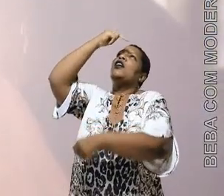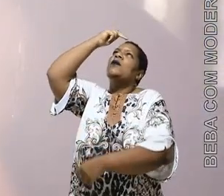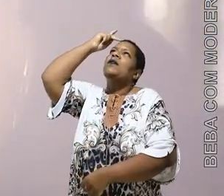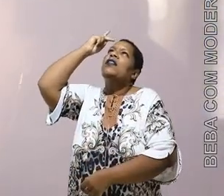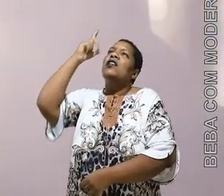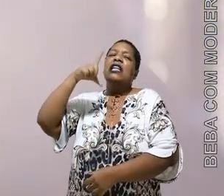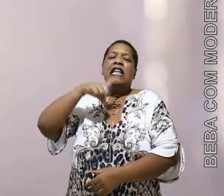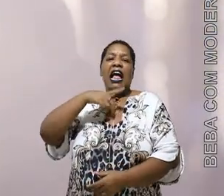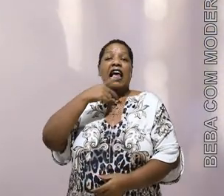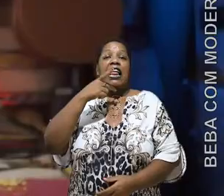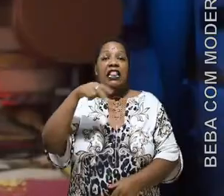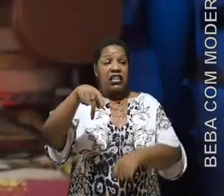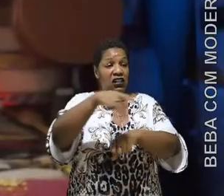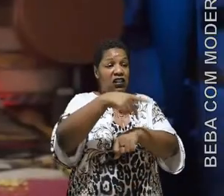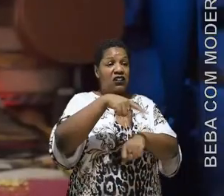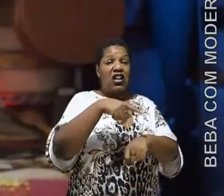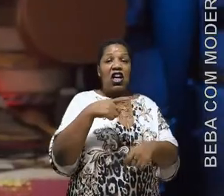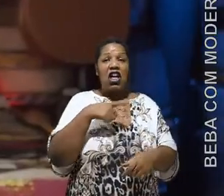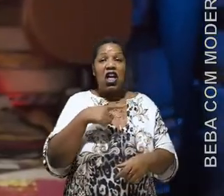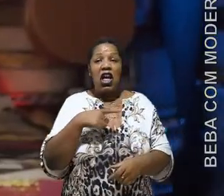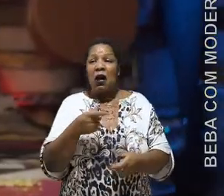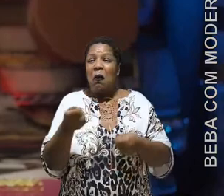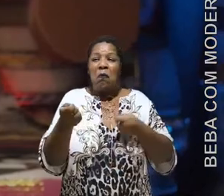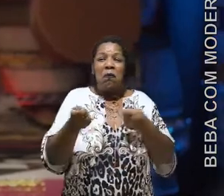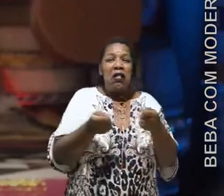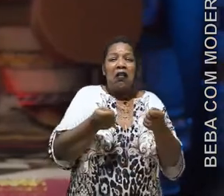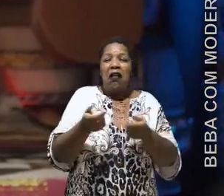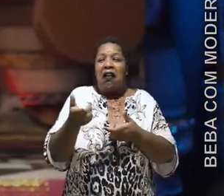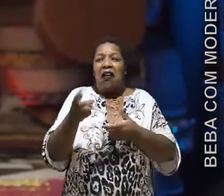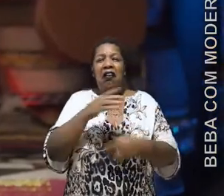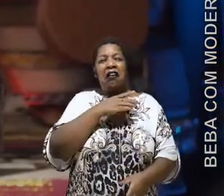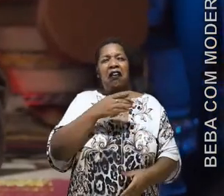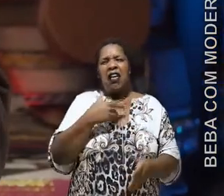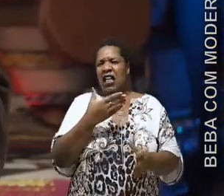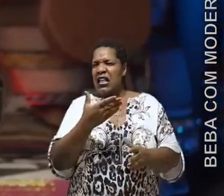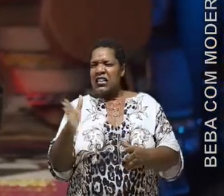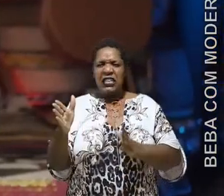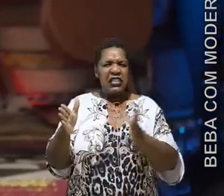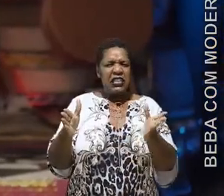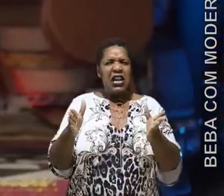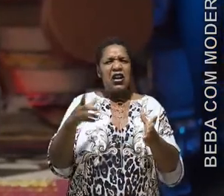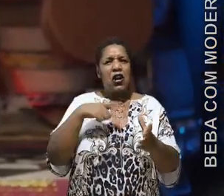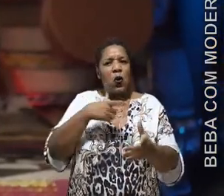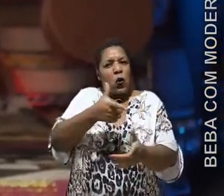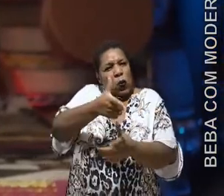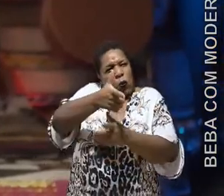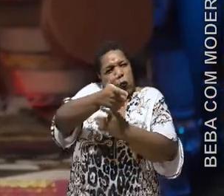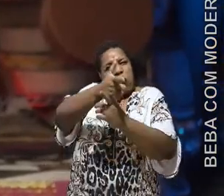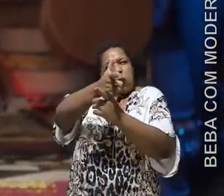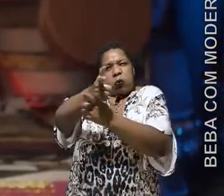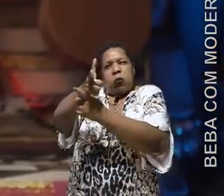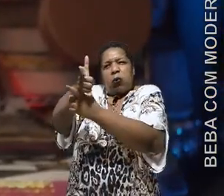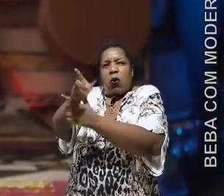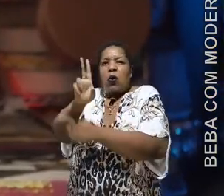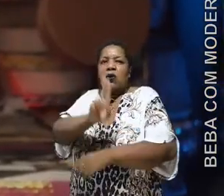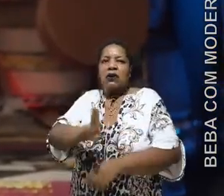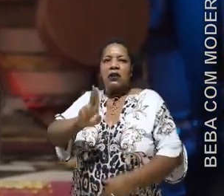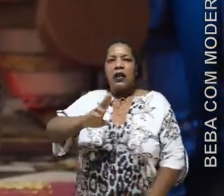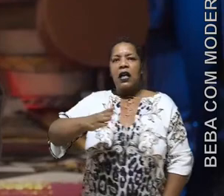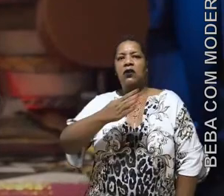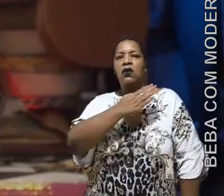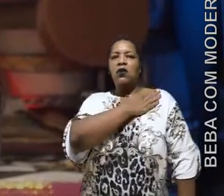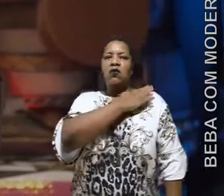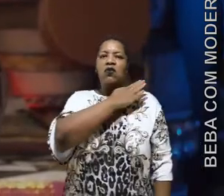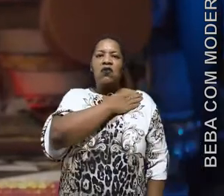absorvidas pelos carrascos de plantão o que chamam de nação pilotados sem noção abrindo estradas com chumbo na